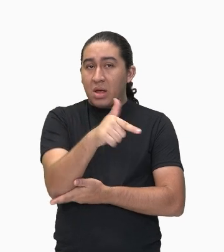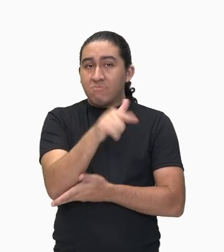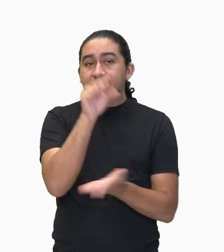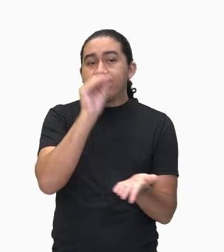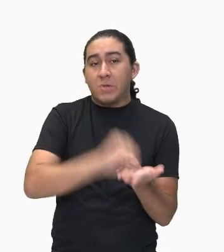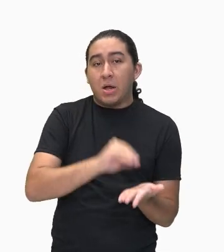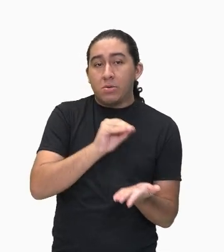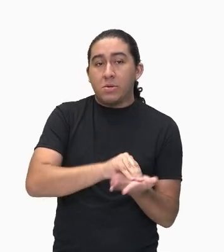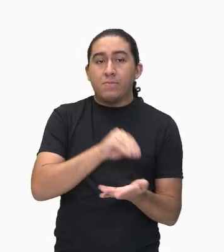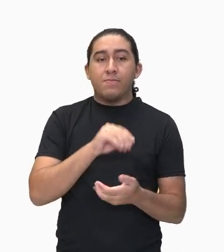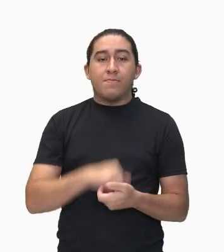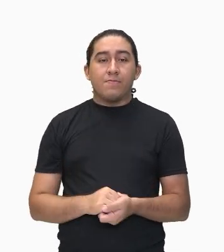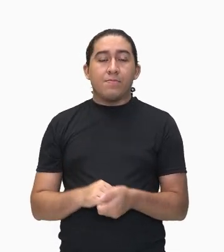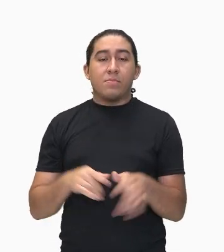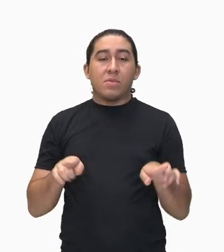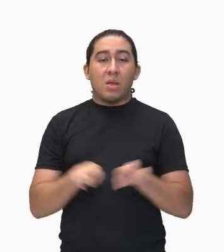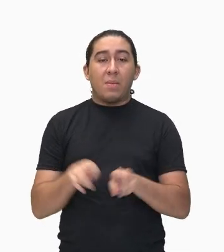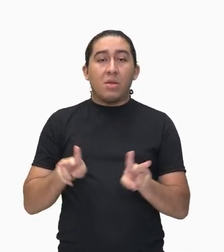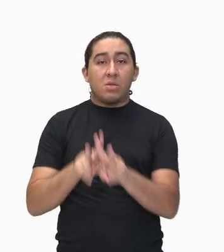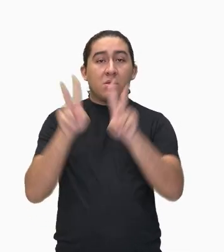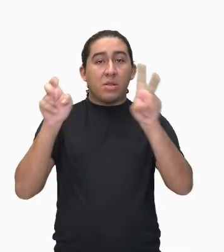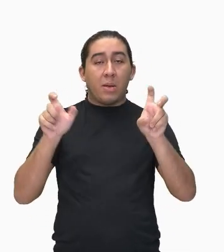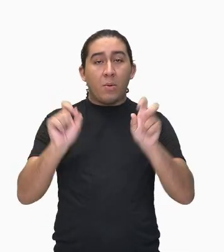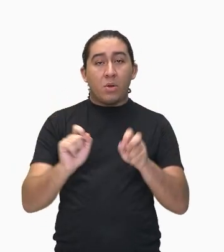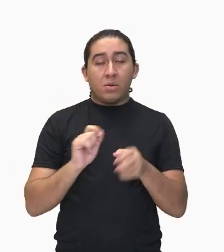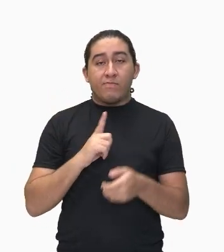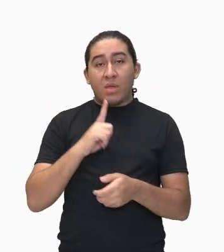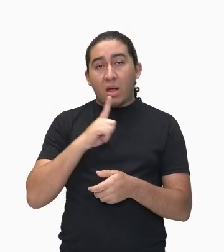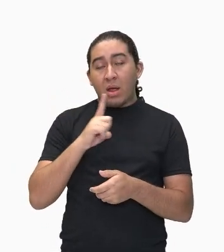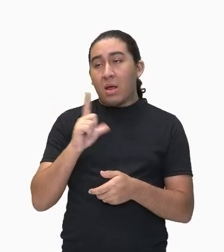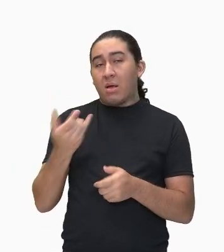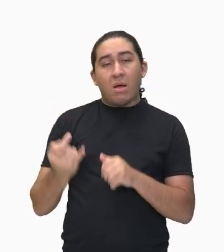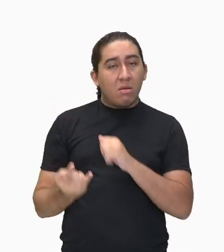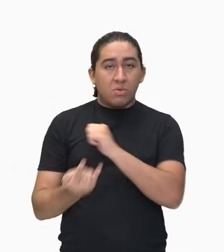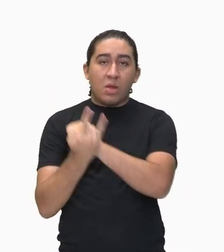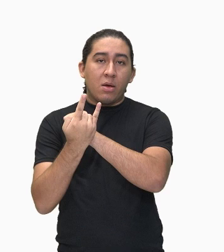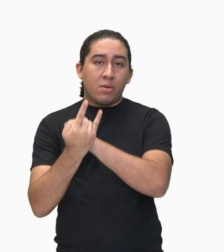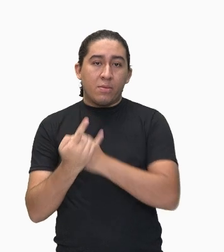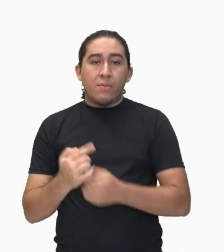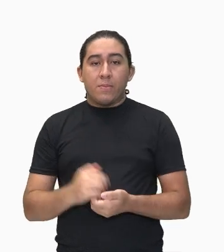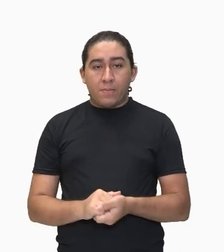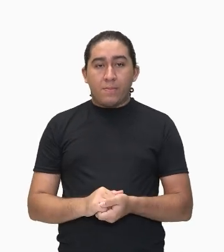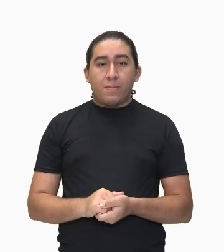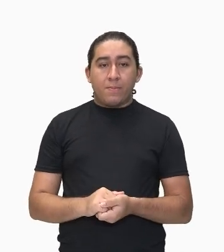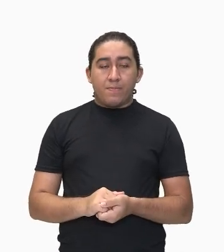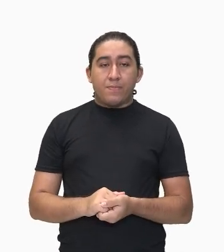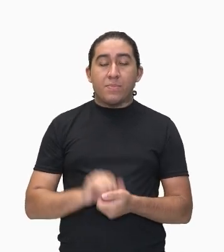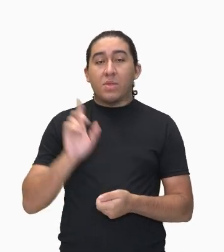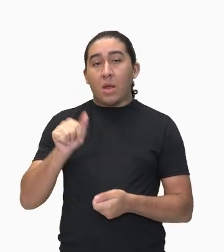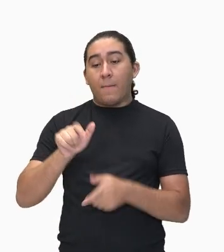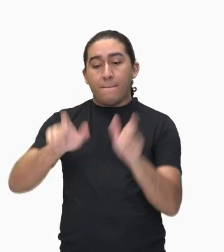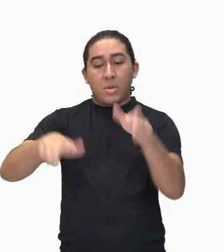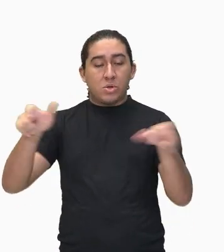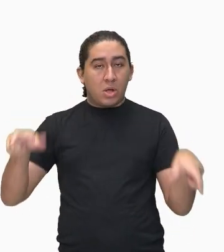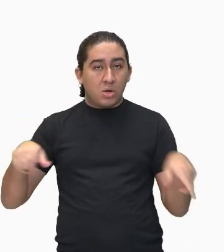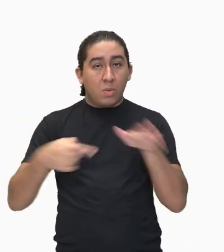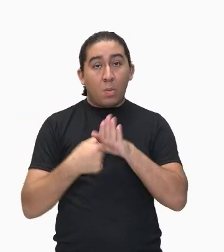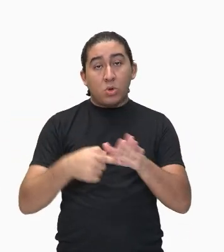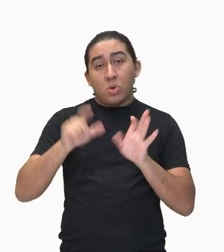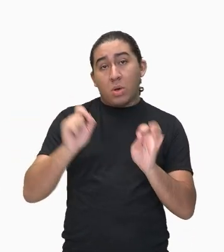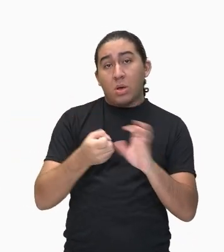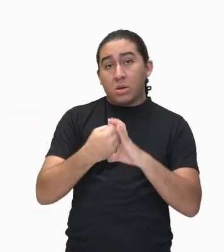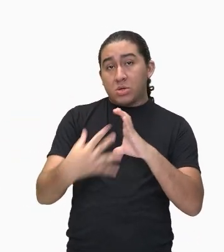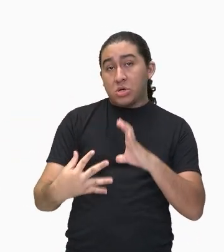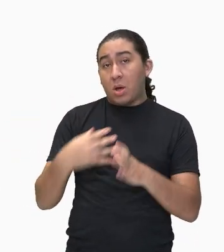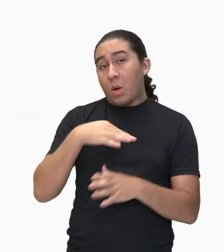E também a temática do adultério, aquilo que eu disse para vocês. A personagem é mostrada como ela realmente